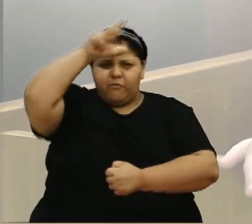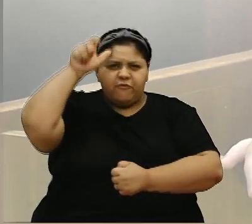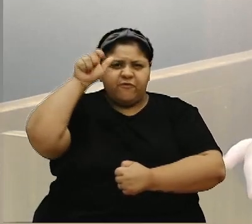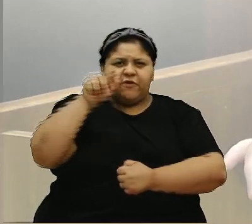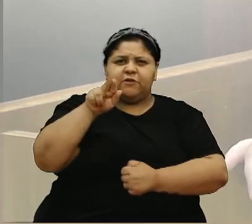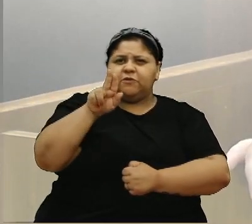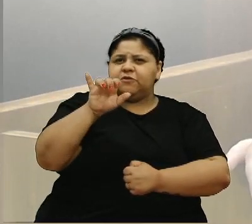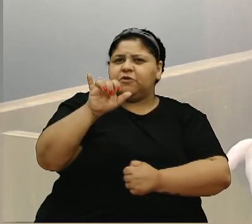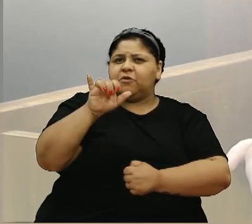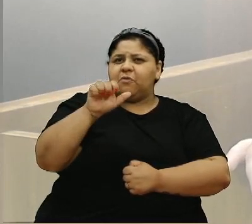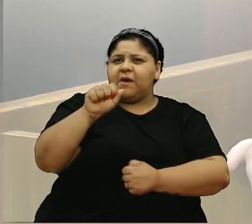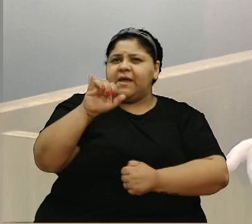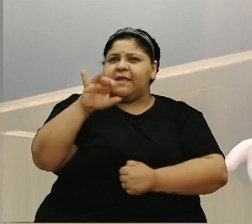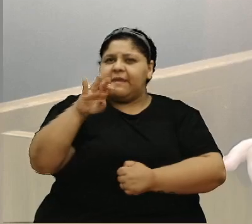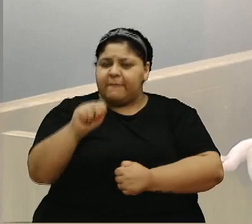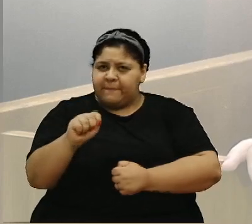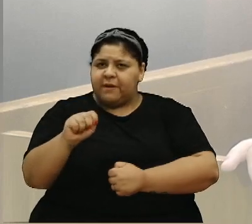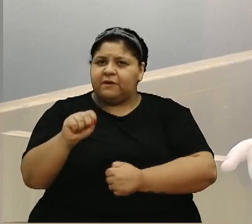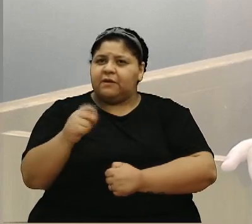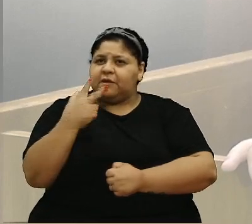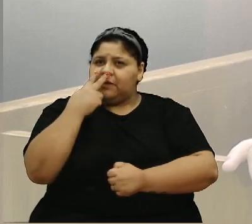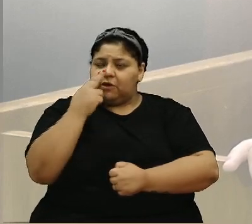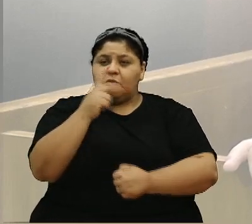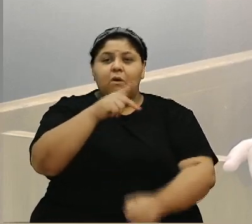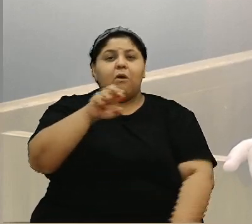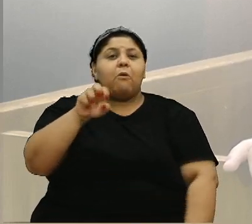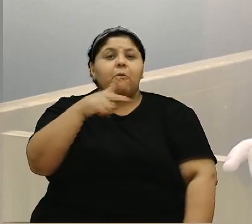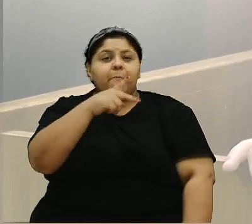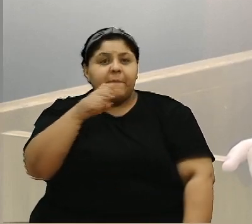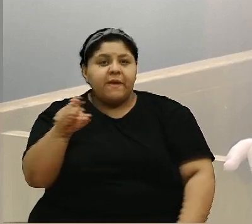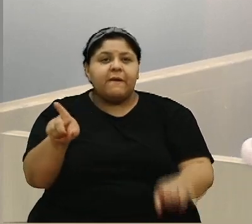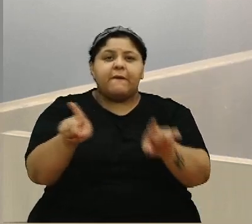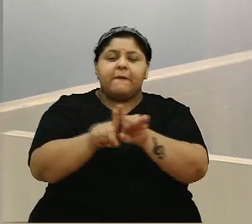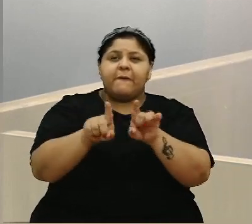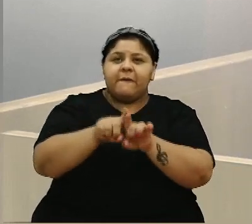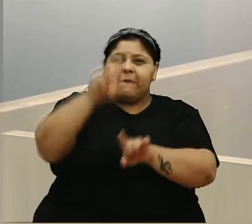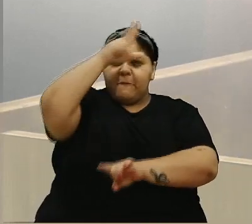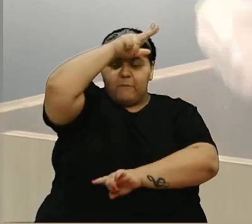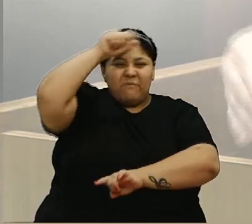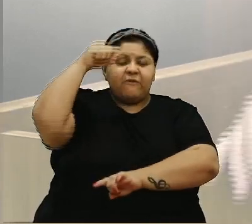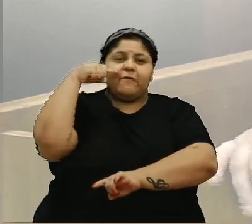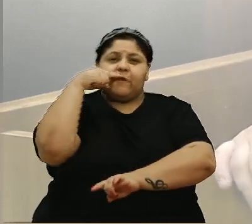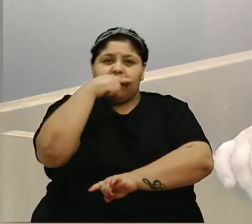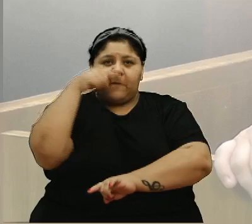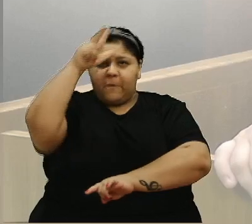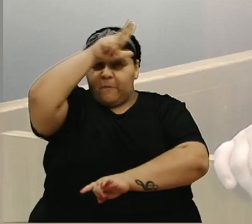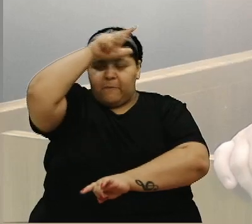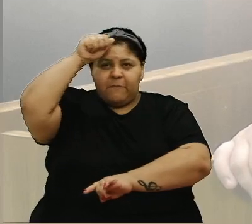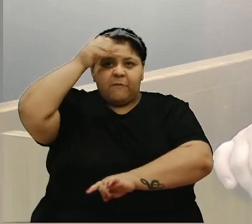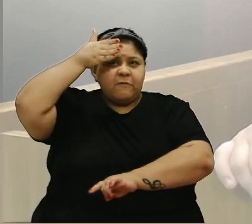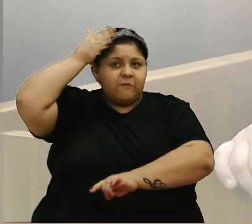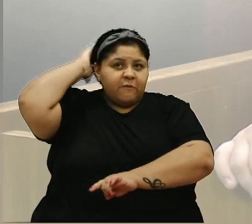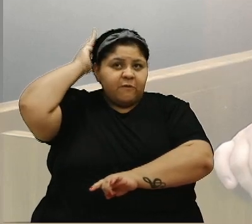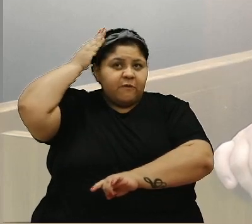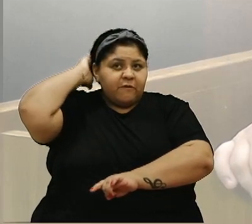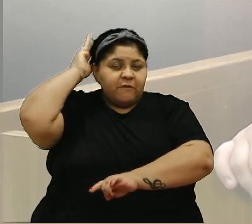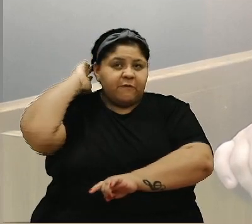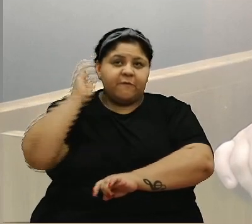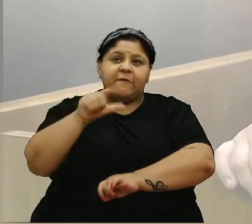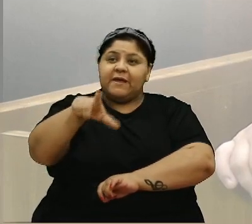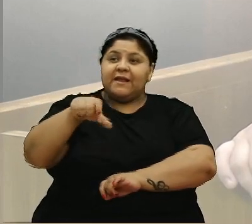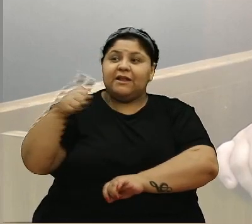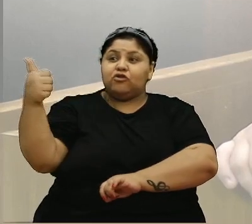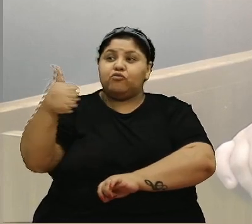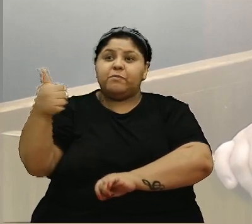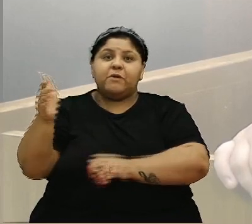demais prefeitos, como fez o Pepe em outro momento, o prefeito Sartori, ou o prefeito Alceu eleito num turno só. Né?